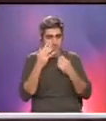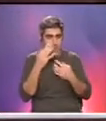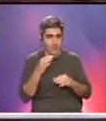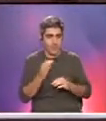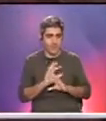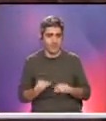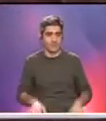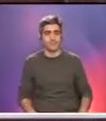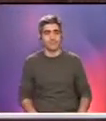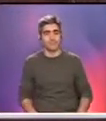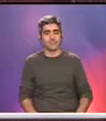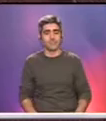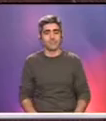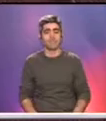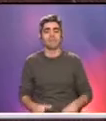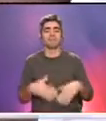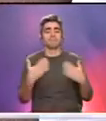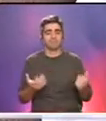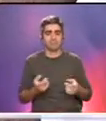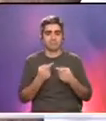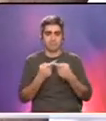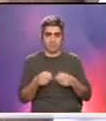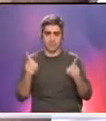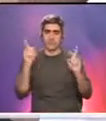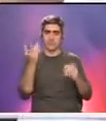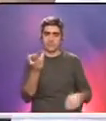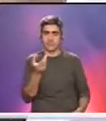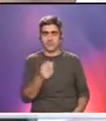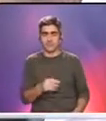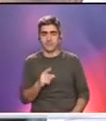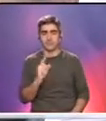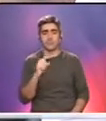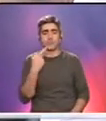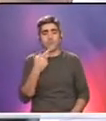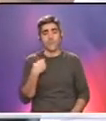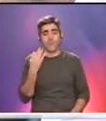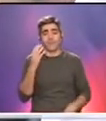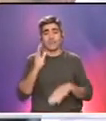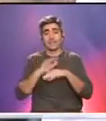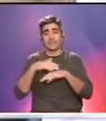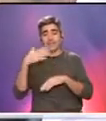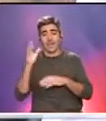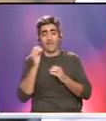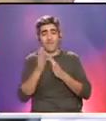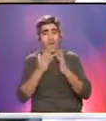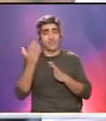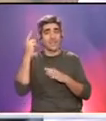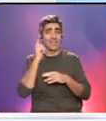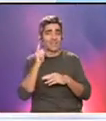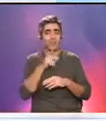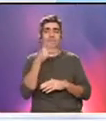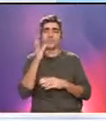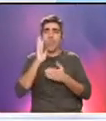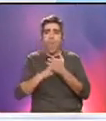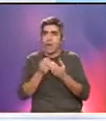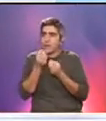mesmo. E então? Para já, como é que ficou depois de eu ter saído ali mas da fábrica? Mas que ele fez mais alguma coisa naquele dia? O que é que disse aos seus colegas? Como é